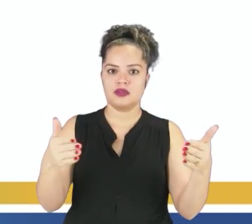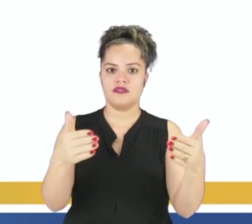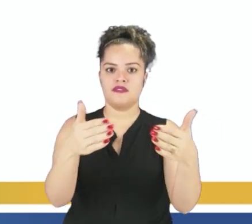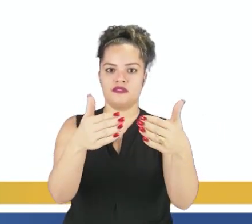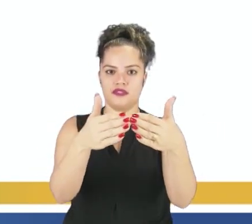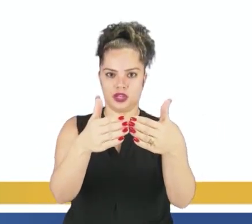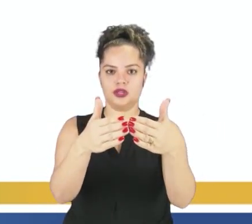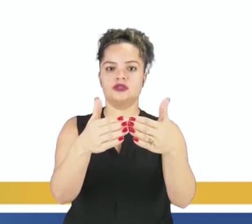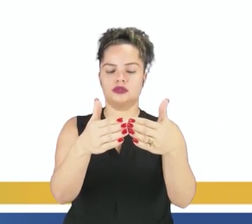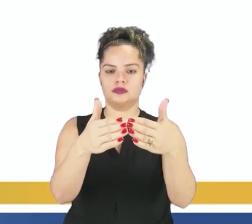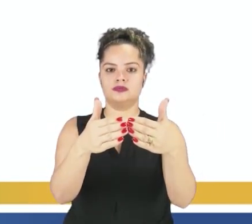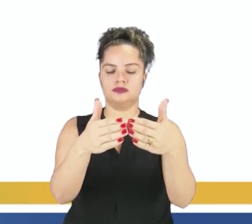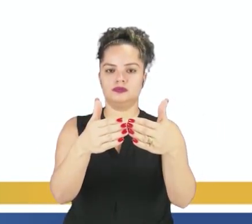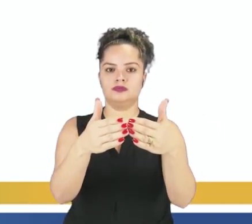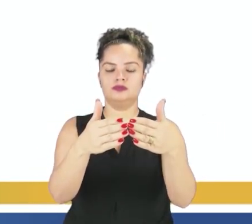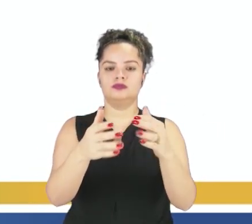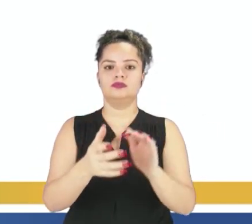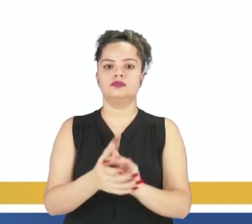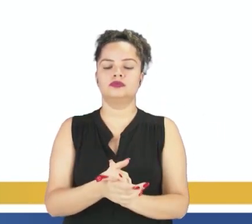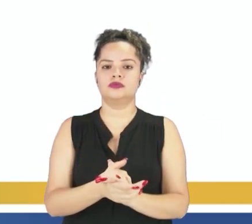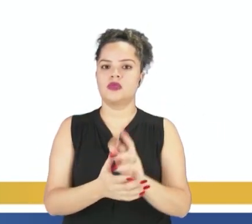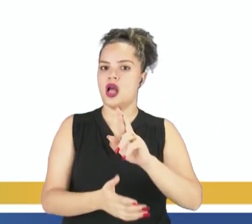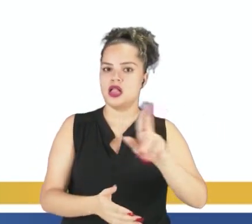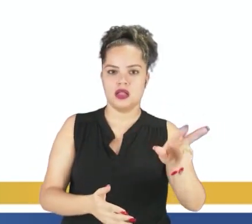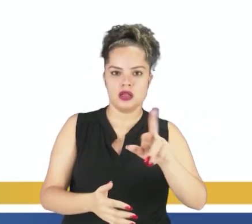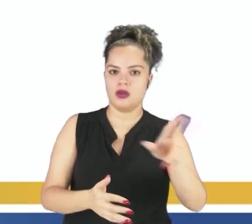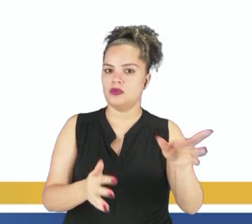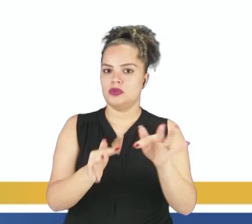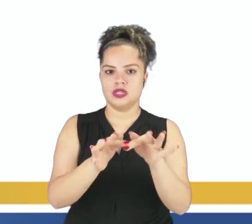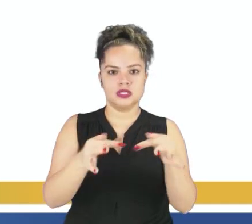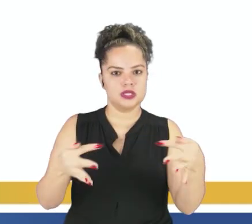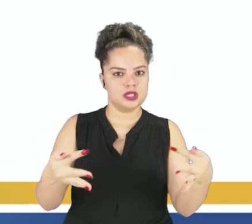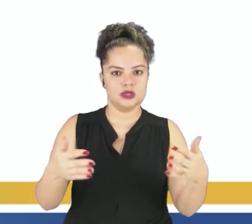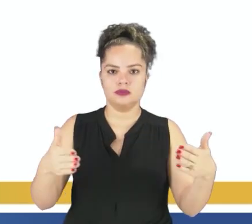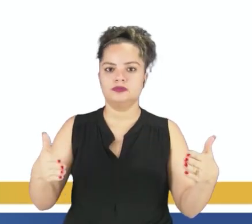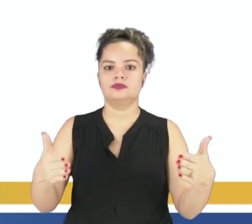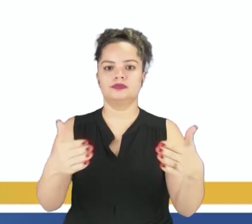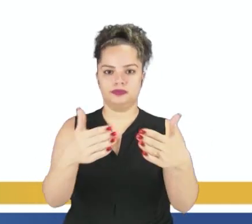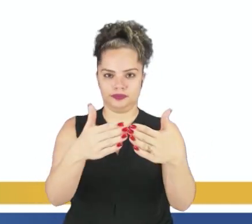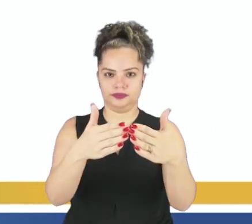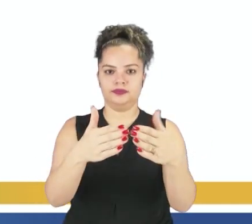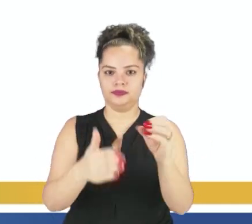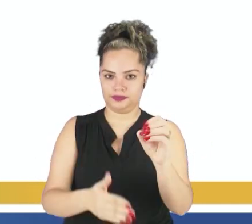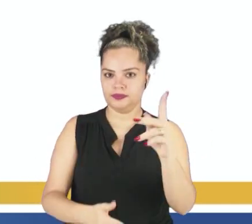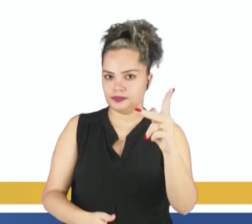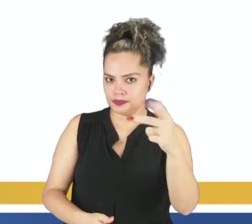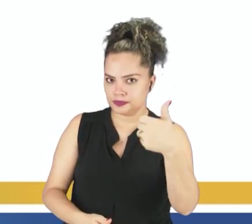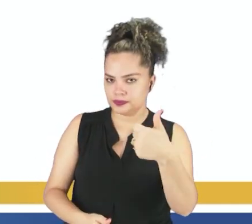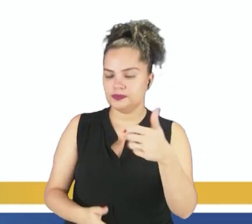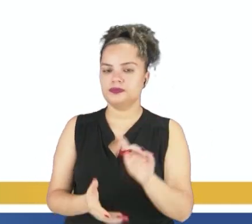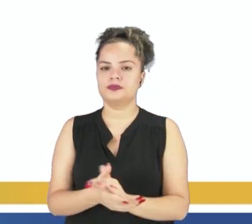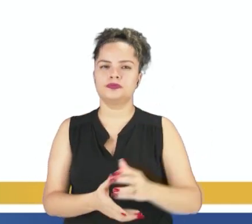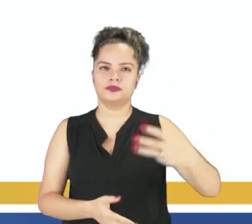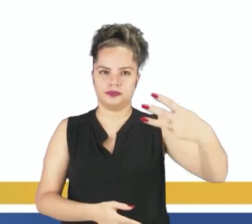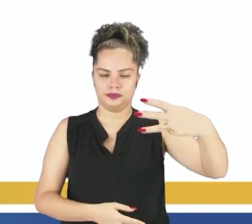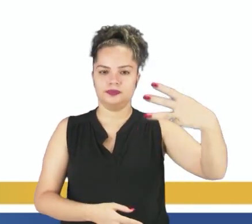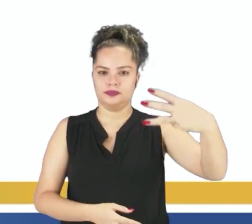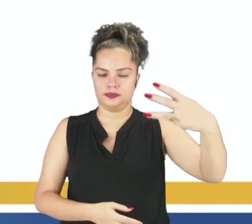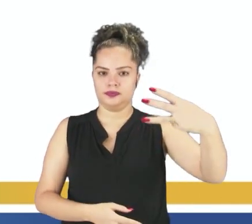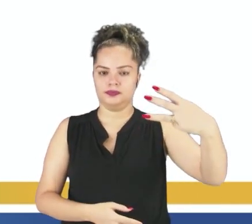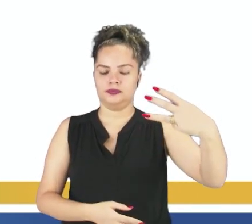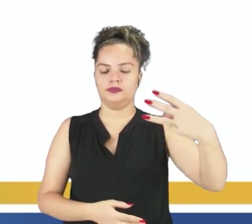são classificadas como não simples e fechadas, ok? A terceira figura,